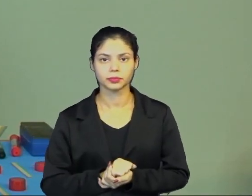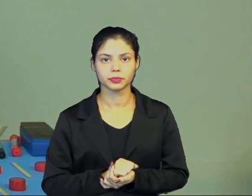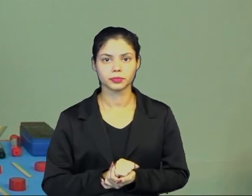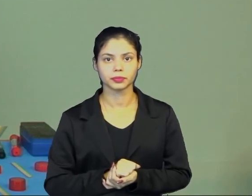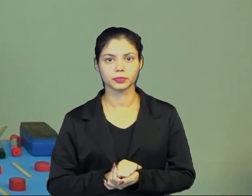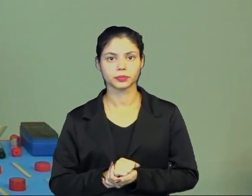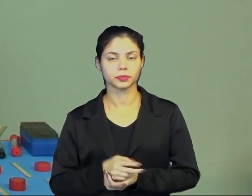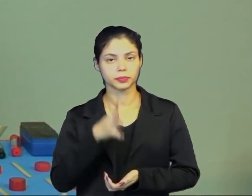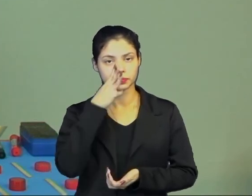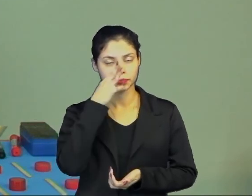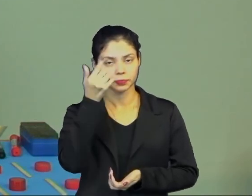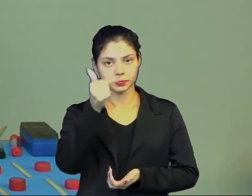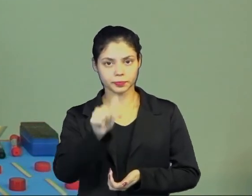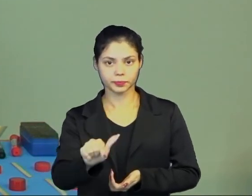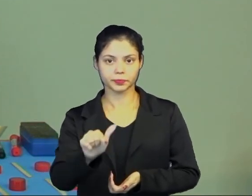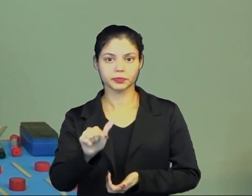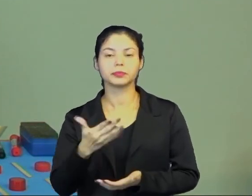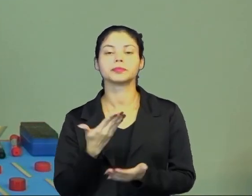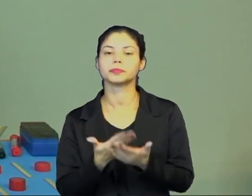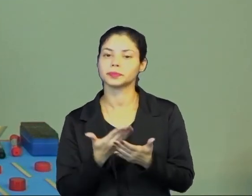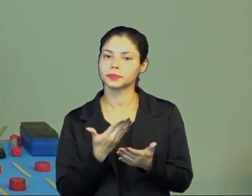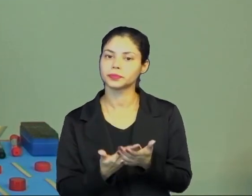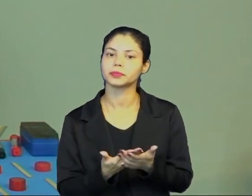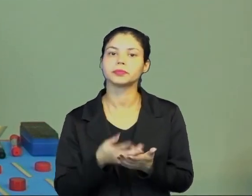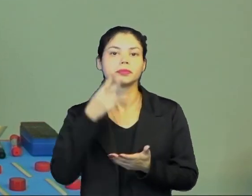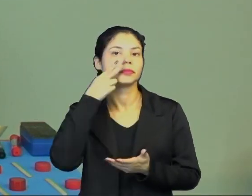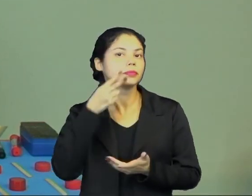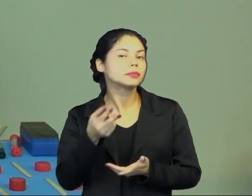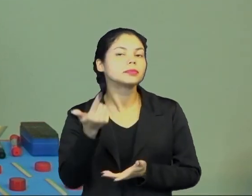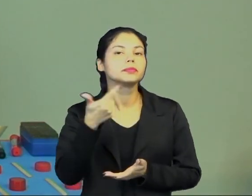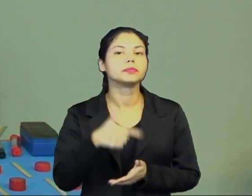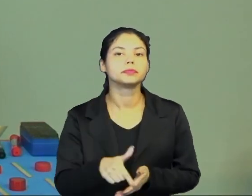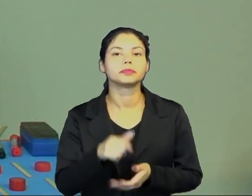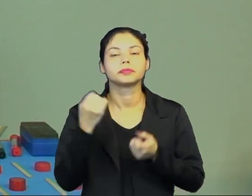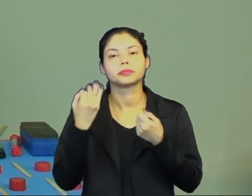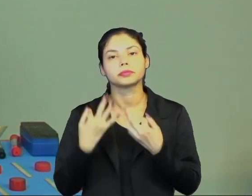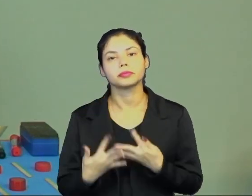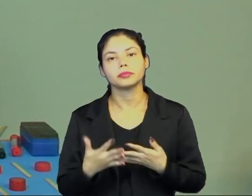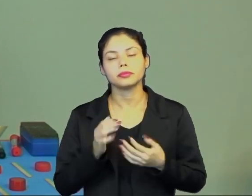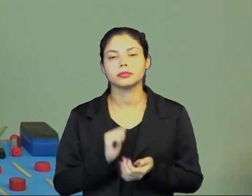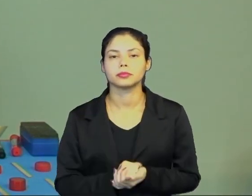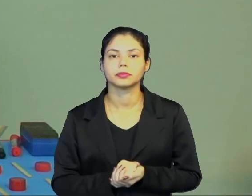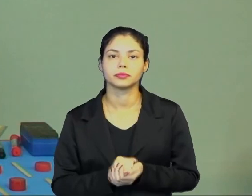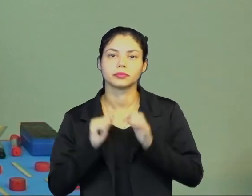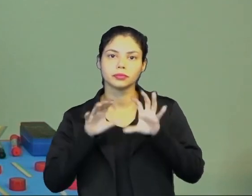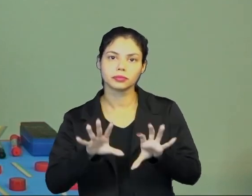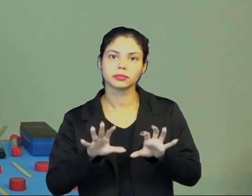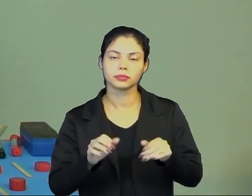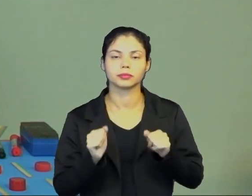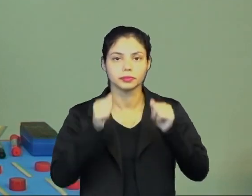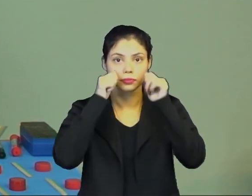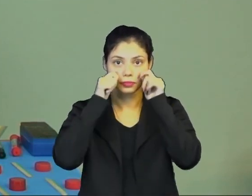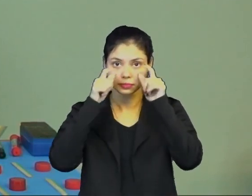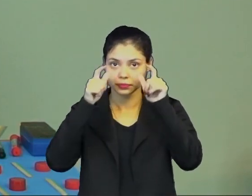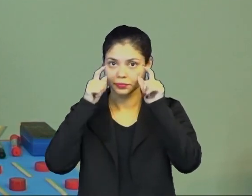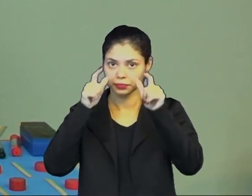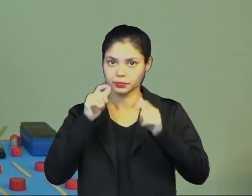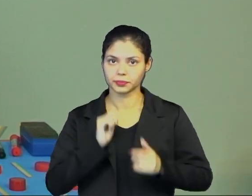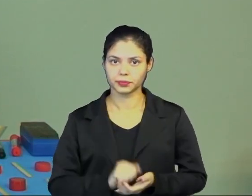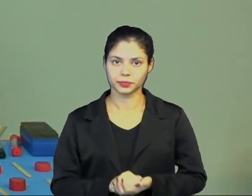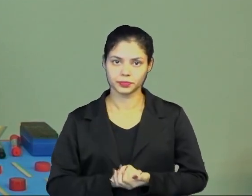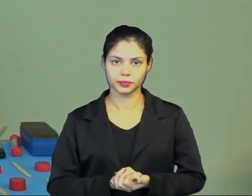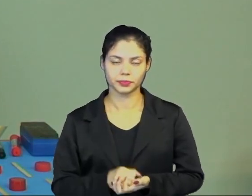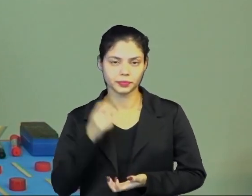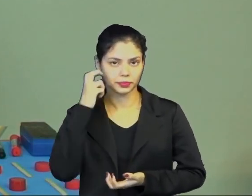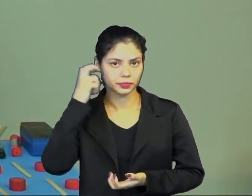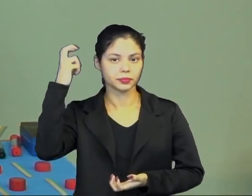Eduque, assistir novamente a aula, ver novamente a explicação e assim ficar ainda